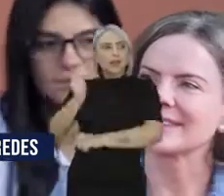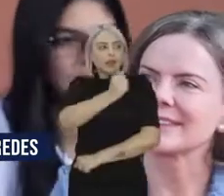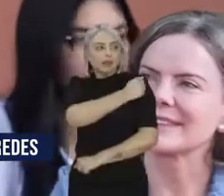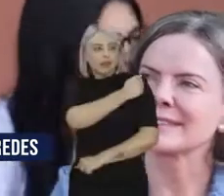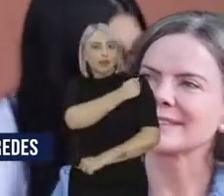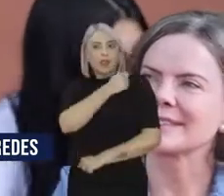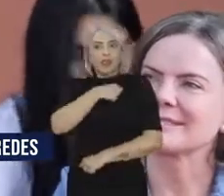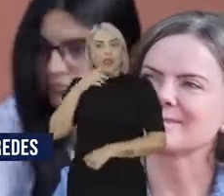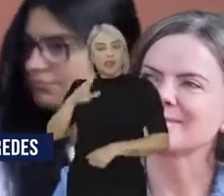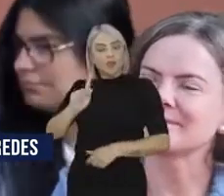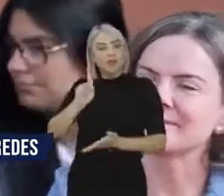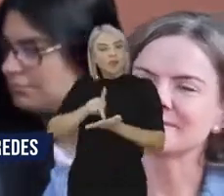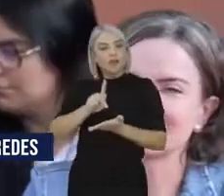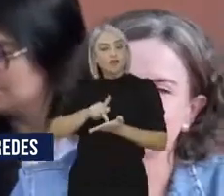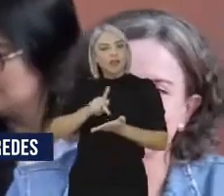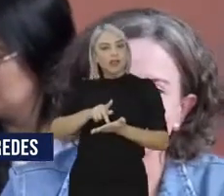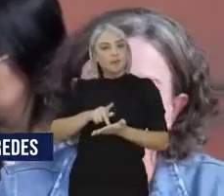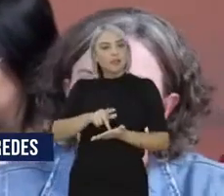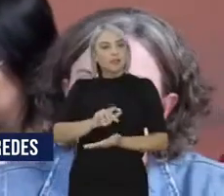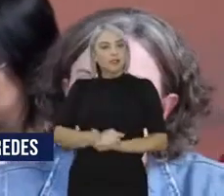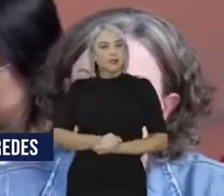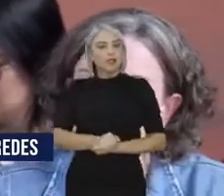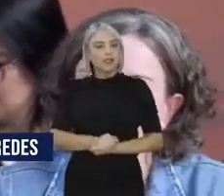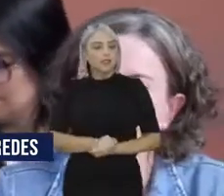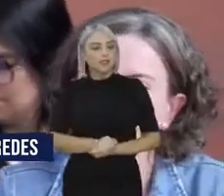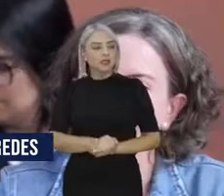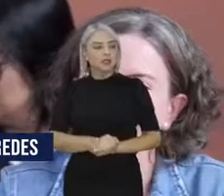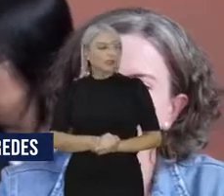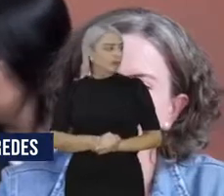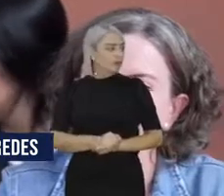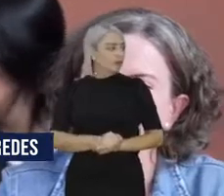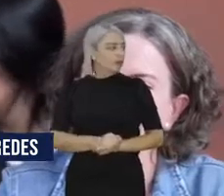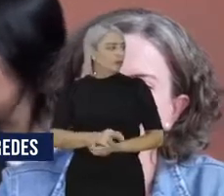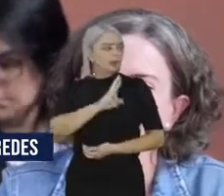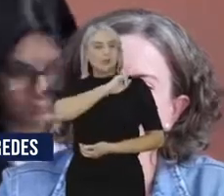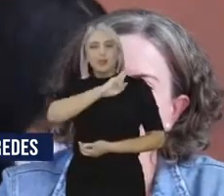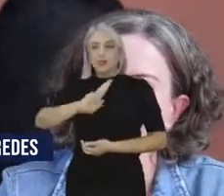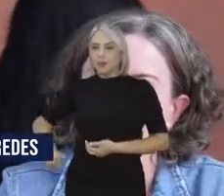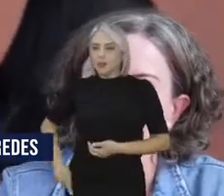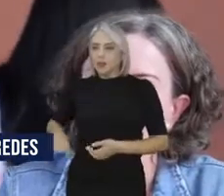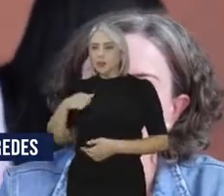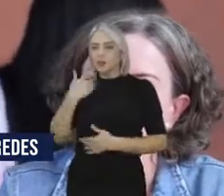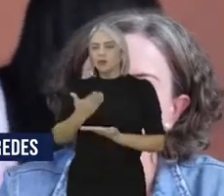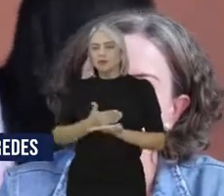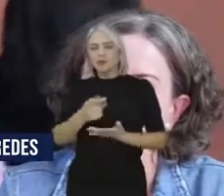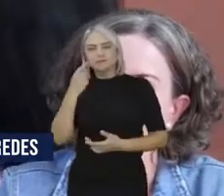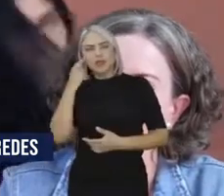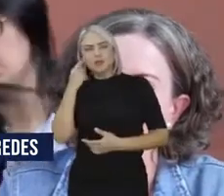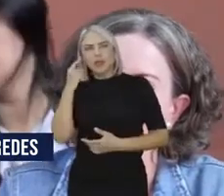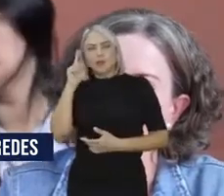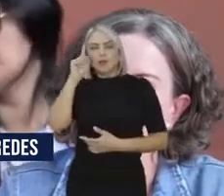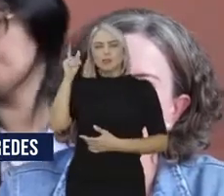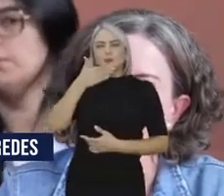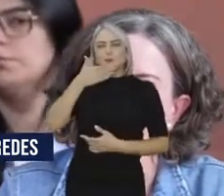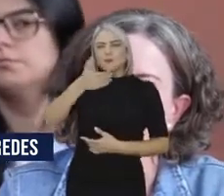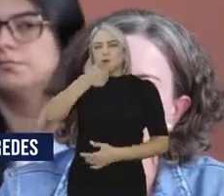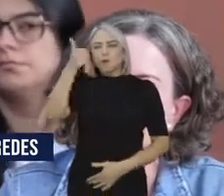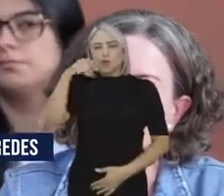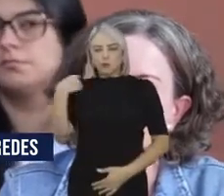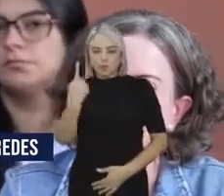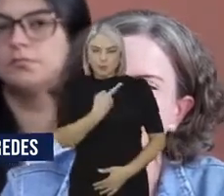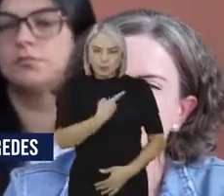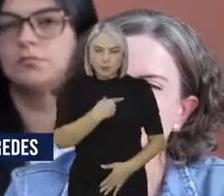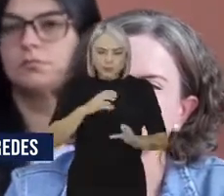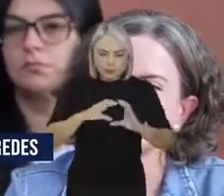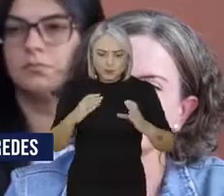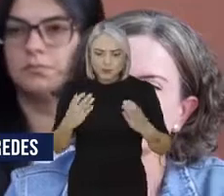E, assim, a gente sempre escuta todo mundo, tenta sempre pensar no melhor para todo mundo. Só que